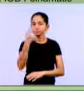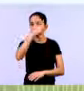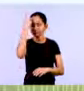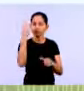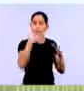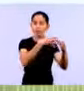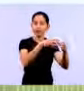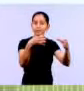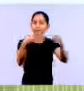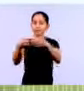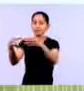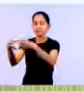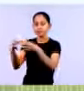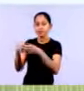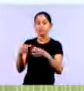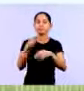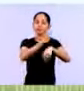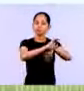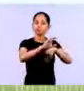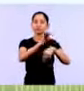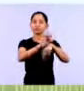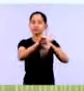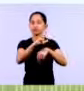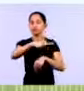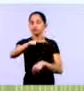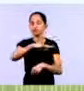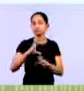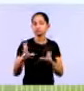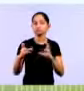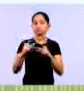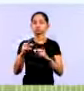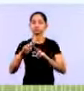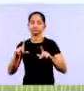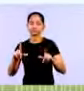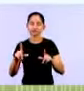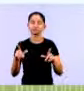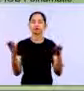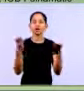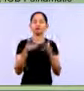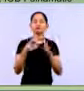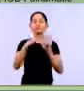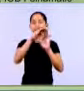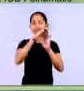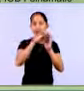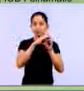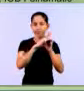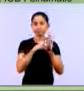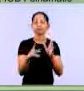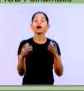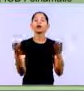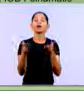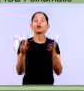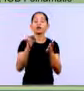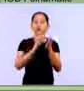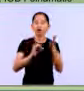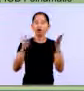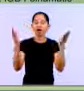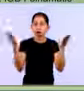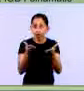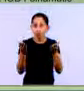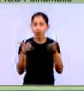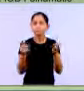ente, bem como o Código Tributário Nacional os elenca. Então, vamos aos impostos de competência privativa